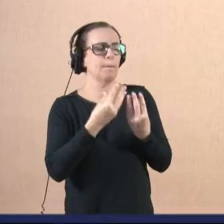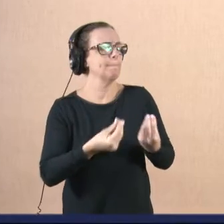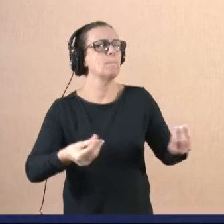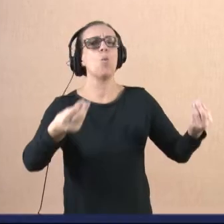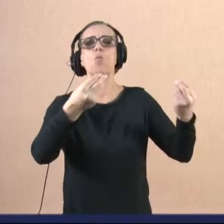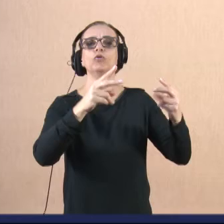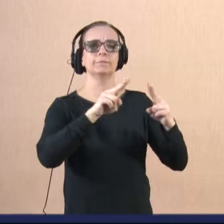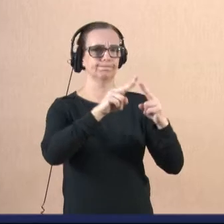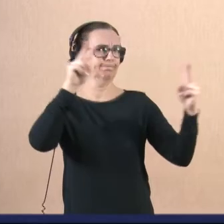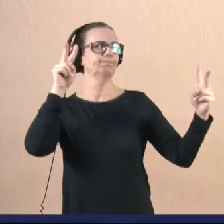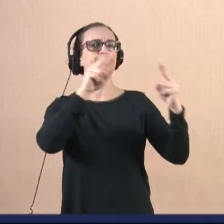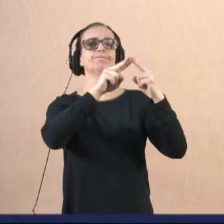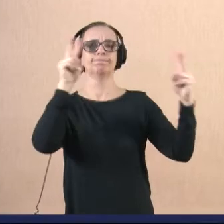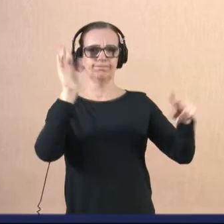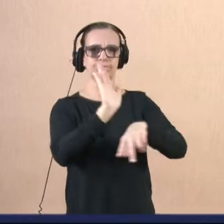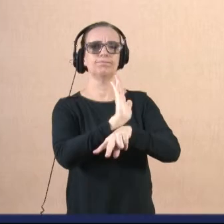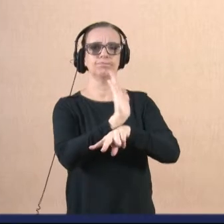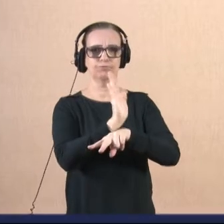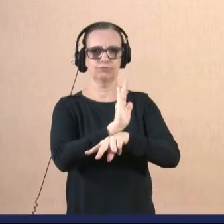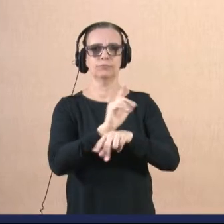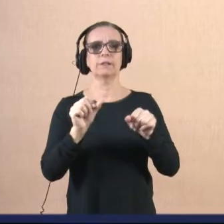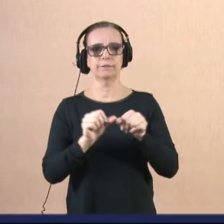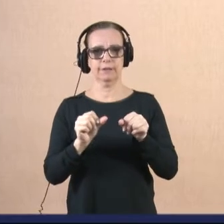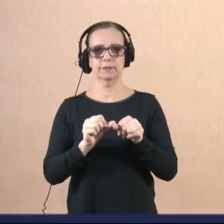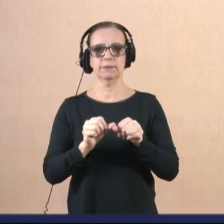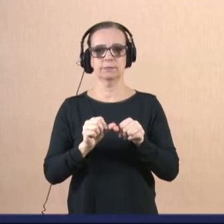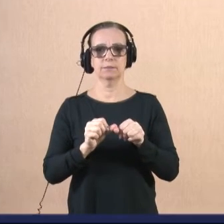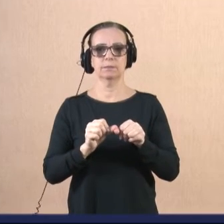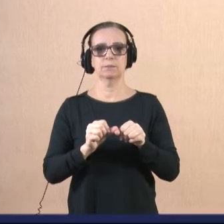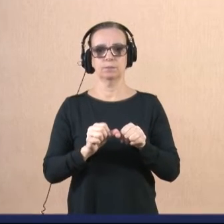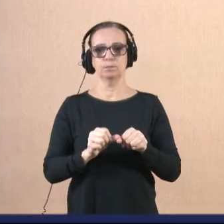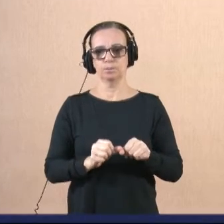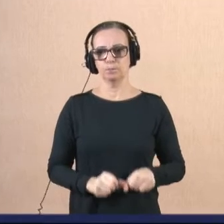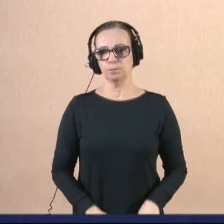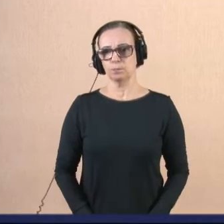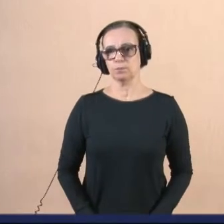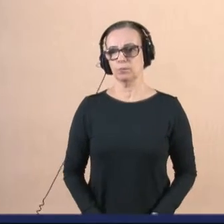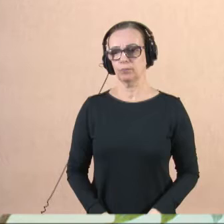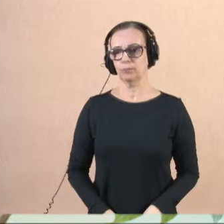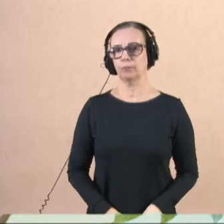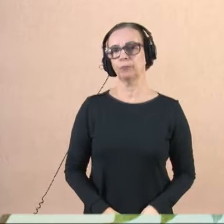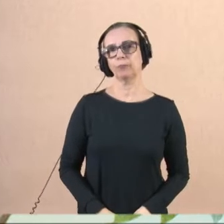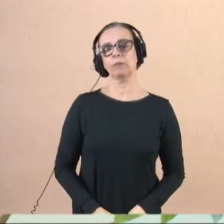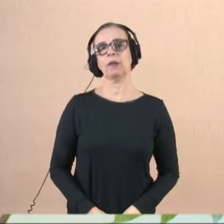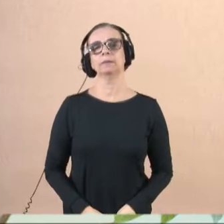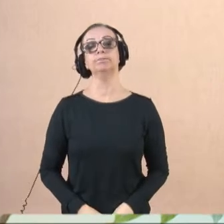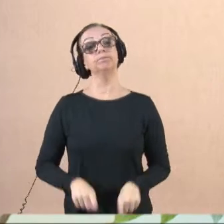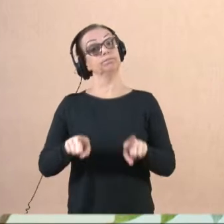deu conferências para compartilhar as boas práticas com seus homólogos do tudo muro